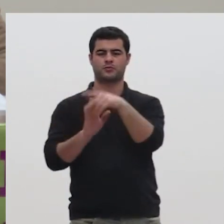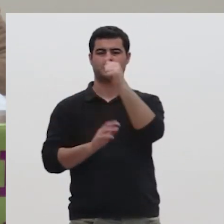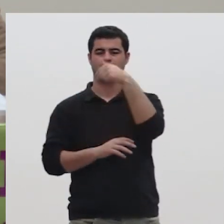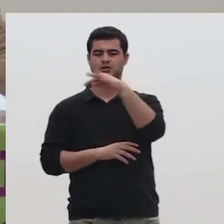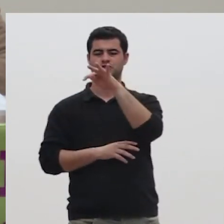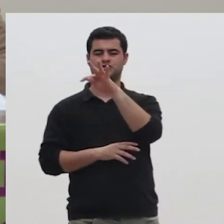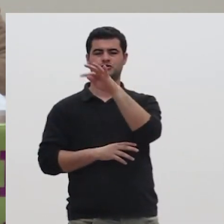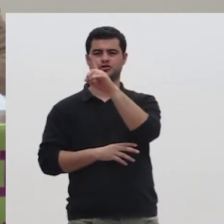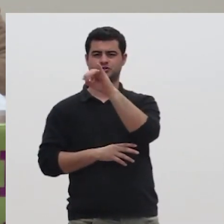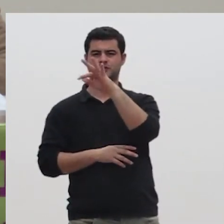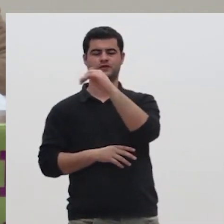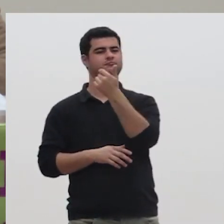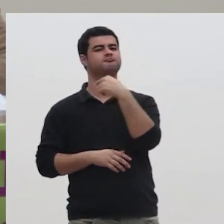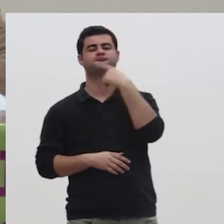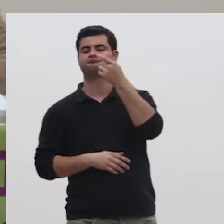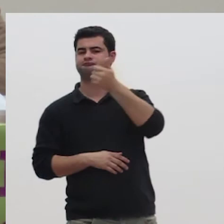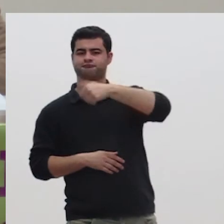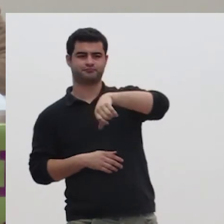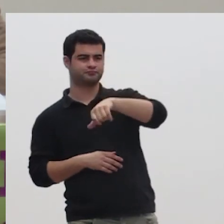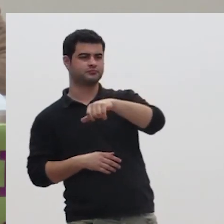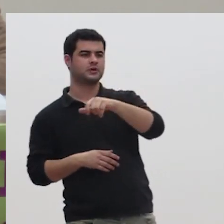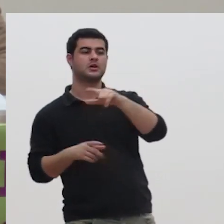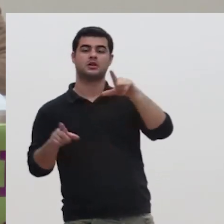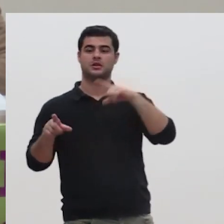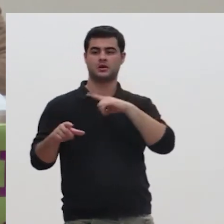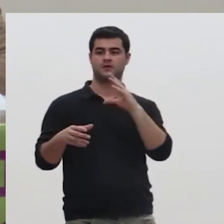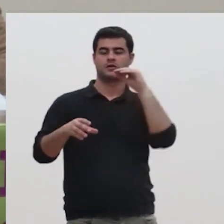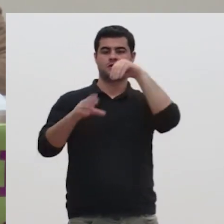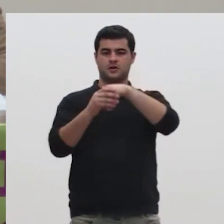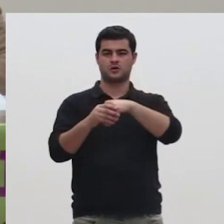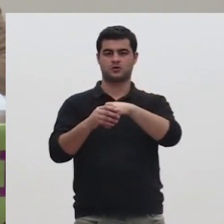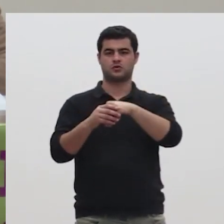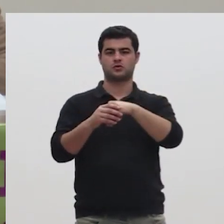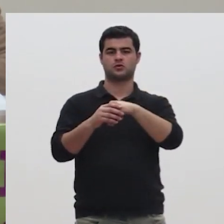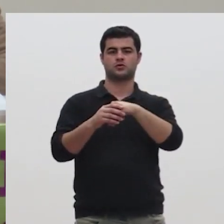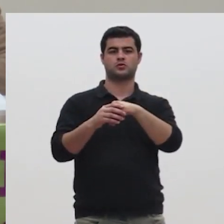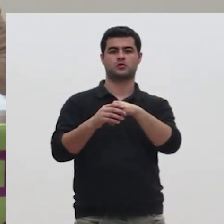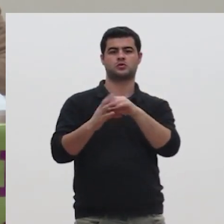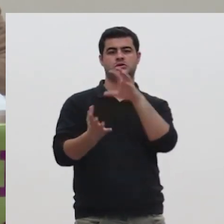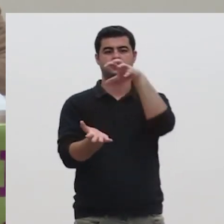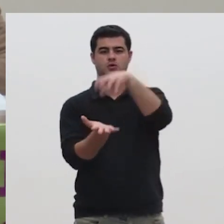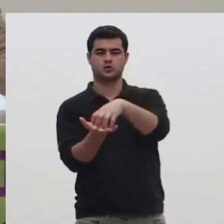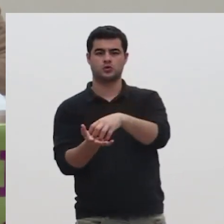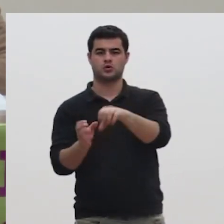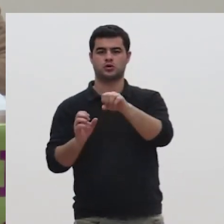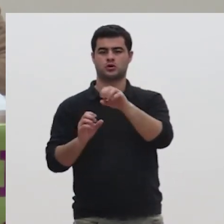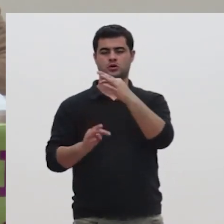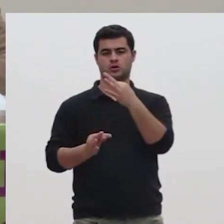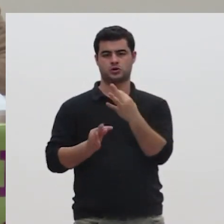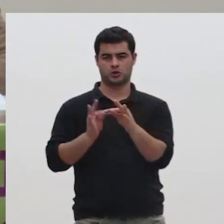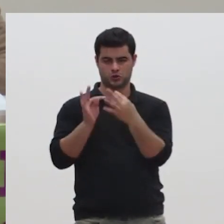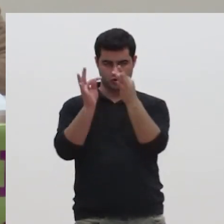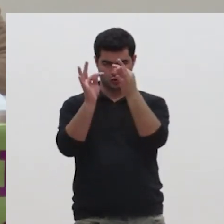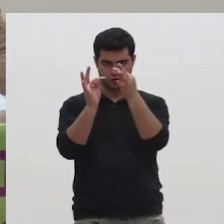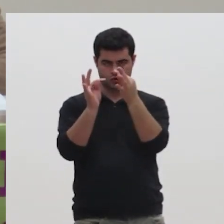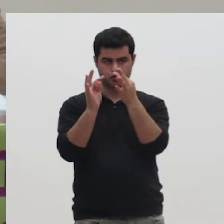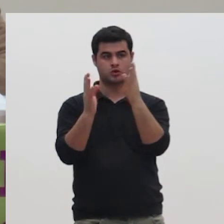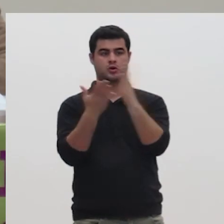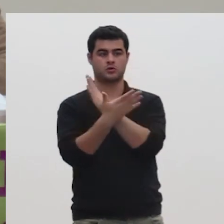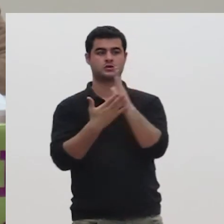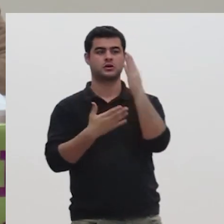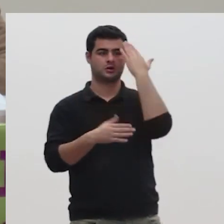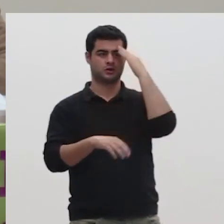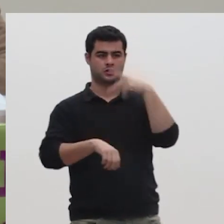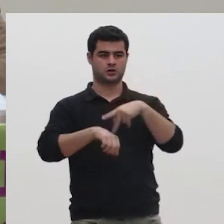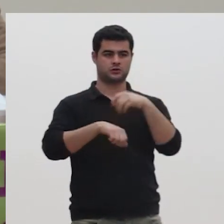já fracassou em outros momentos, soube até que no setor de educação profissional e tecnológica estão tentando de novo, precisa ser feito com quem entende de pós-graduação, para que tenha